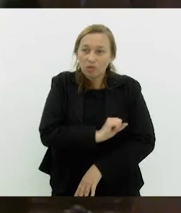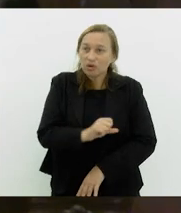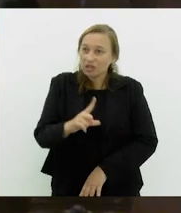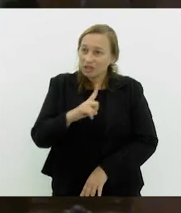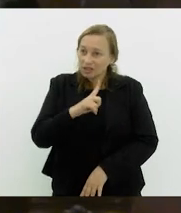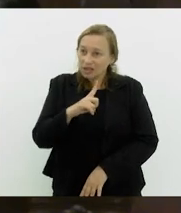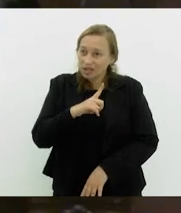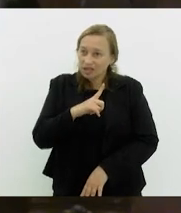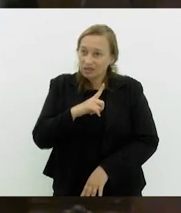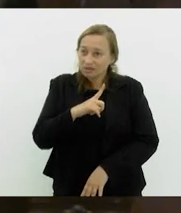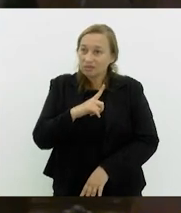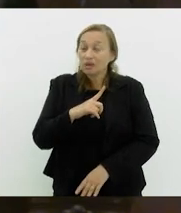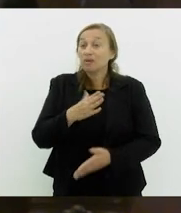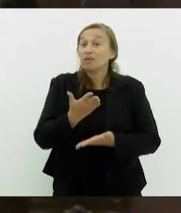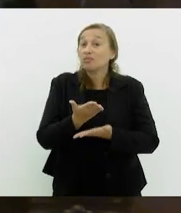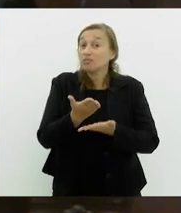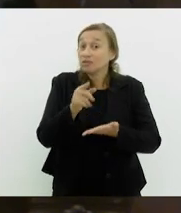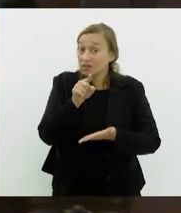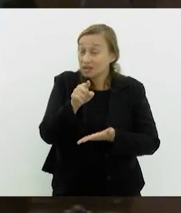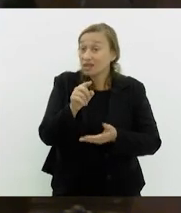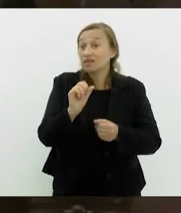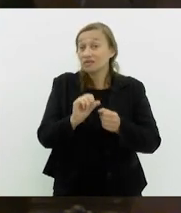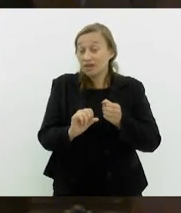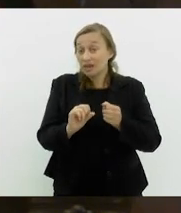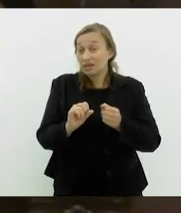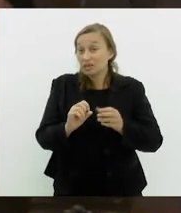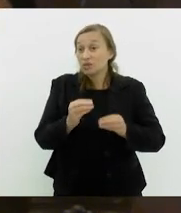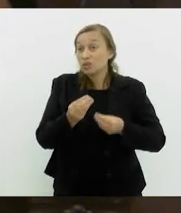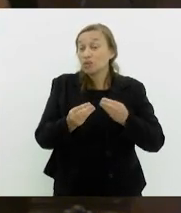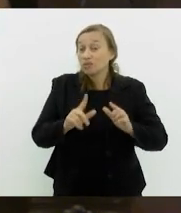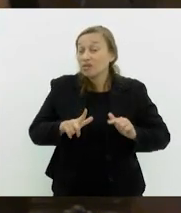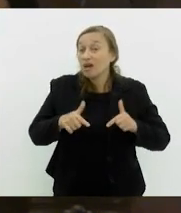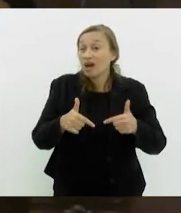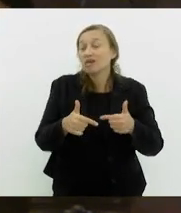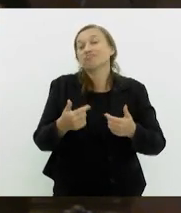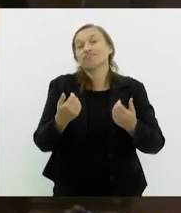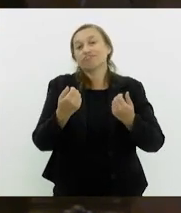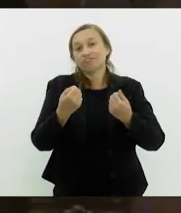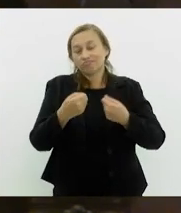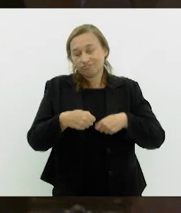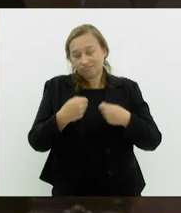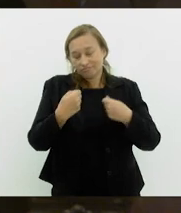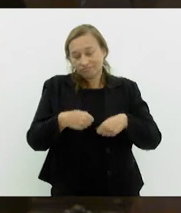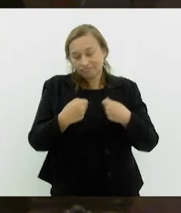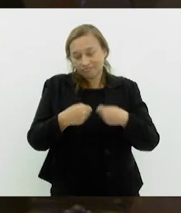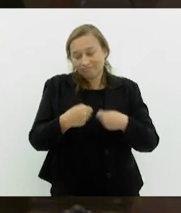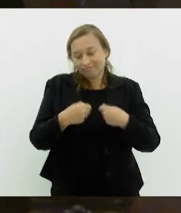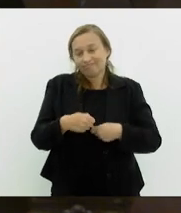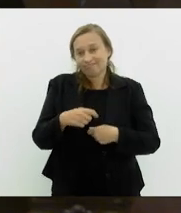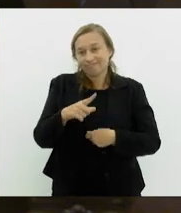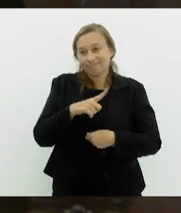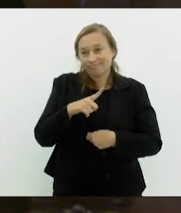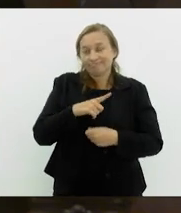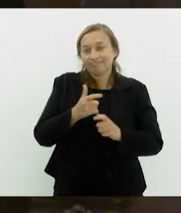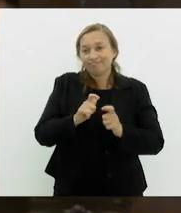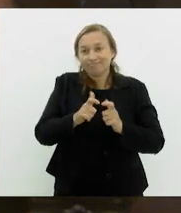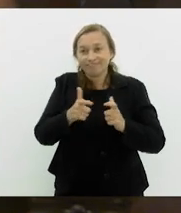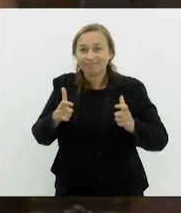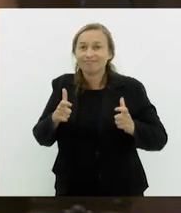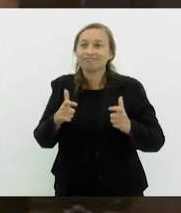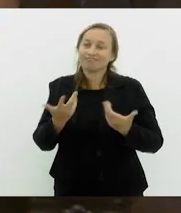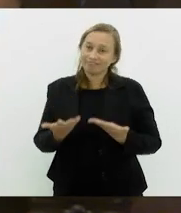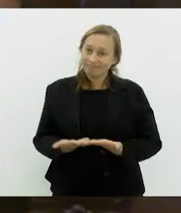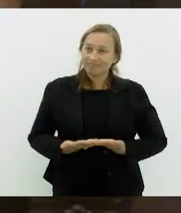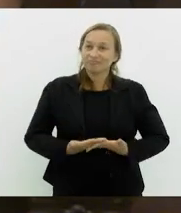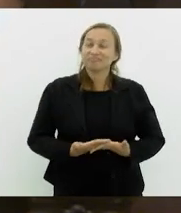pelo que vocês fazem, pela forma que vocês atuam e a necessidade que nós temos imensa de tê-los,